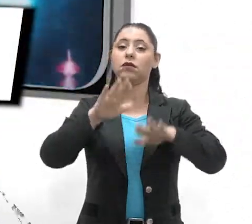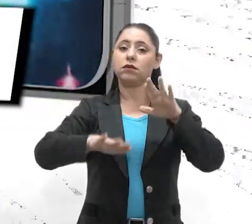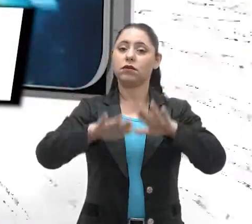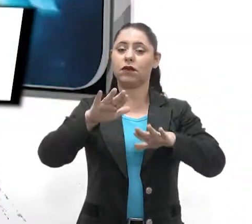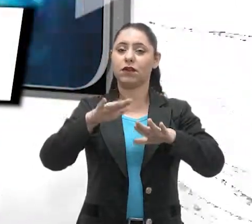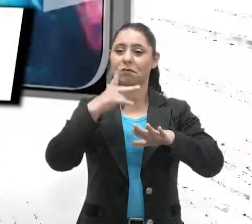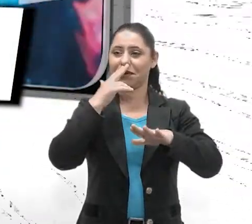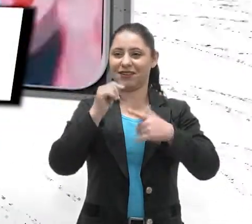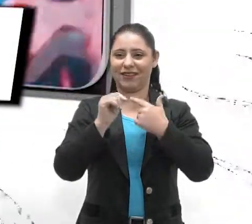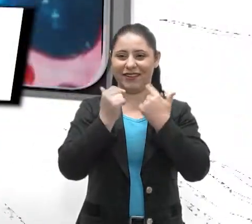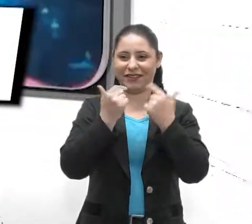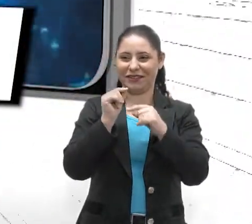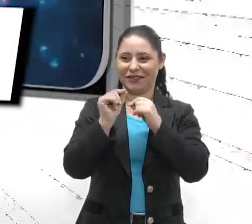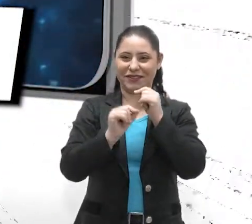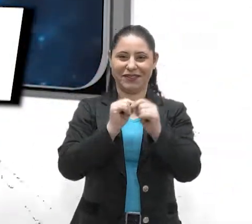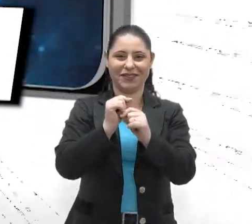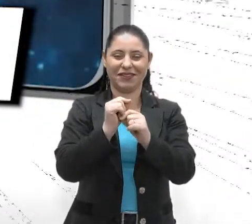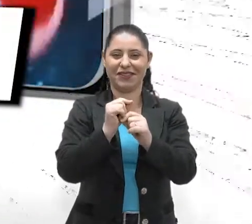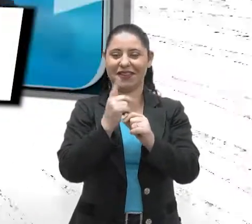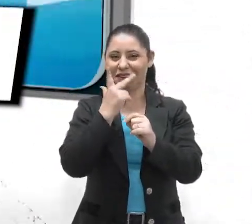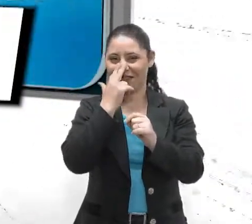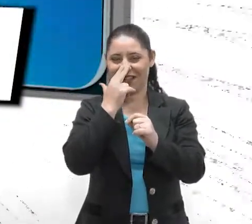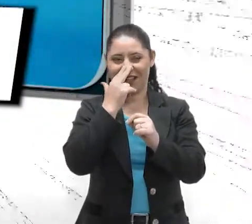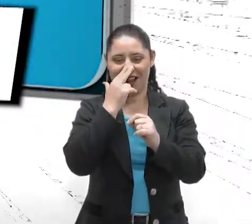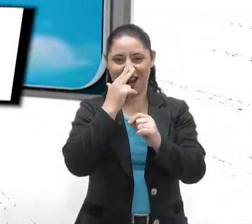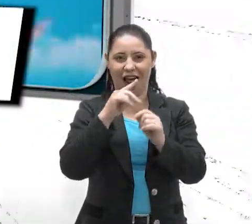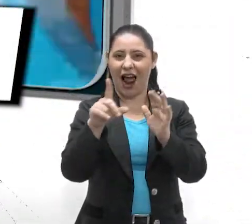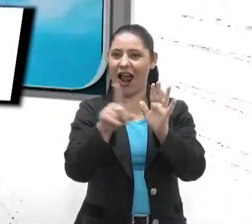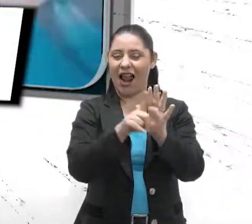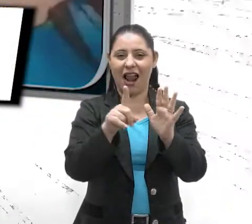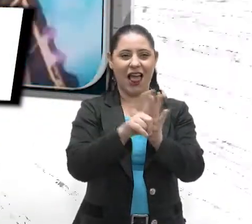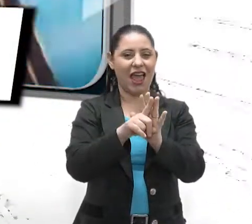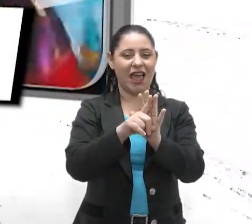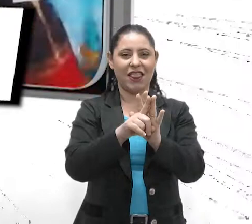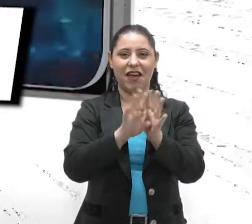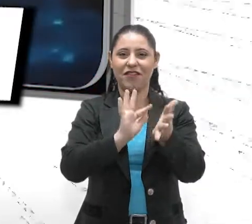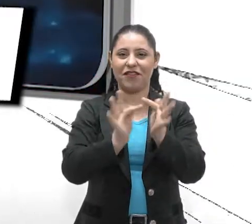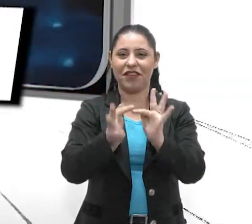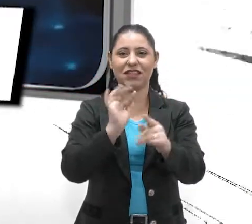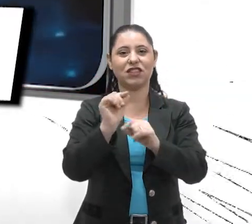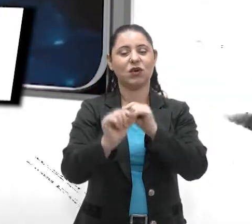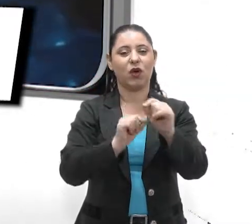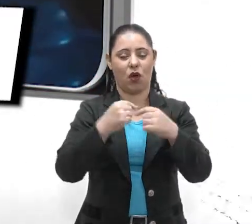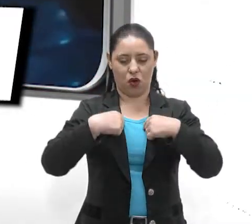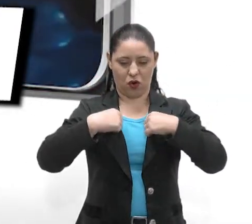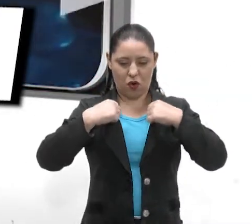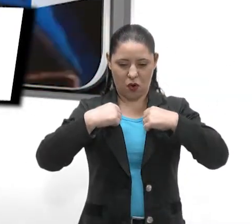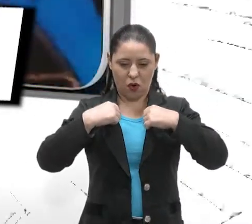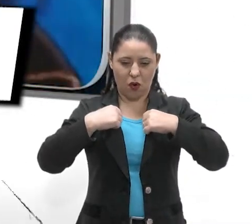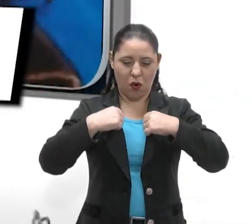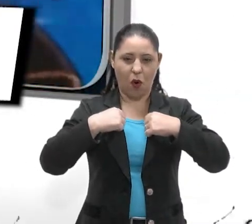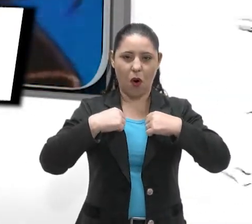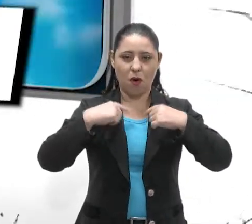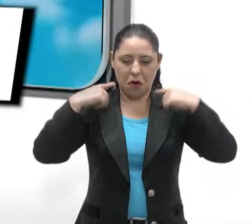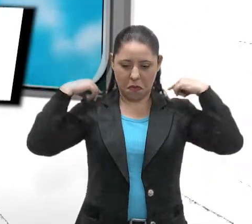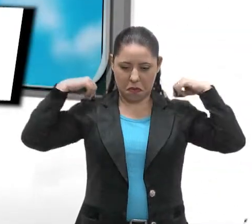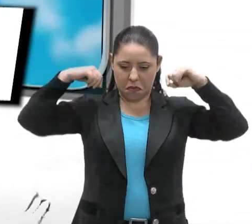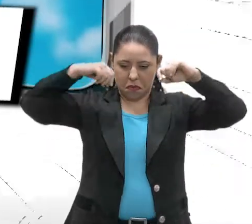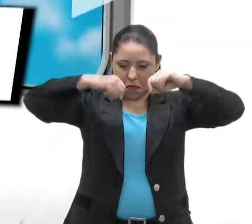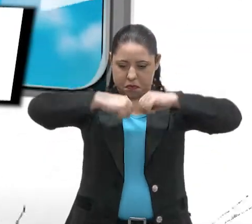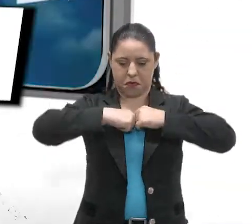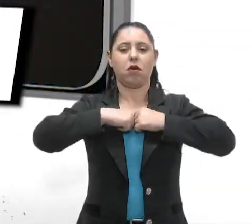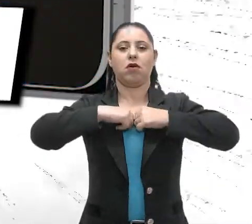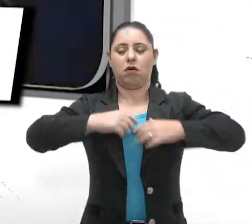vestimenta, que muitas vezes é até engraçado, desafia completamente as leis da física, com roupas,